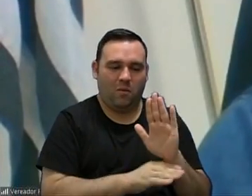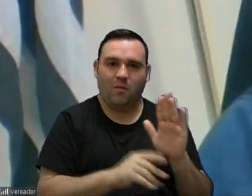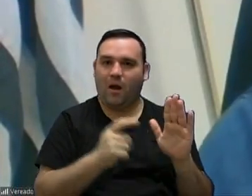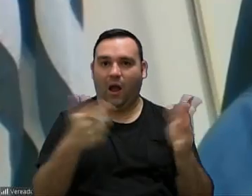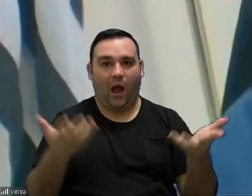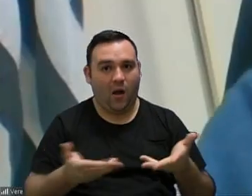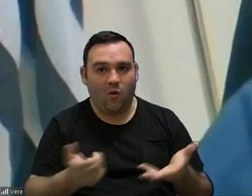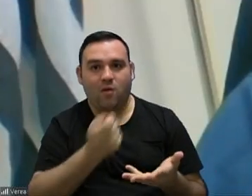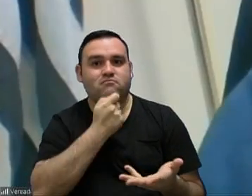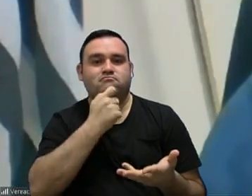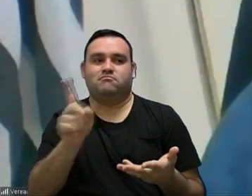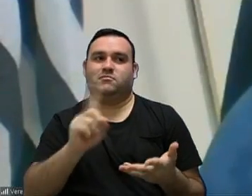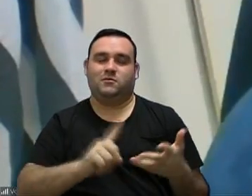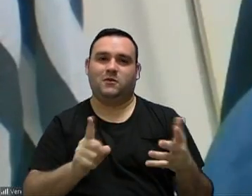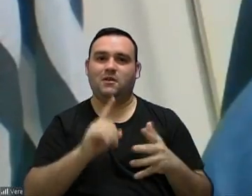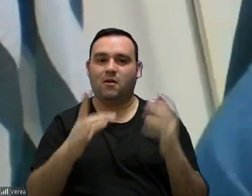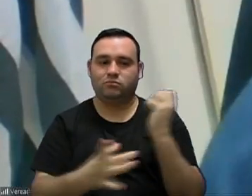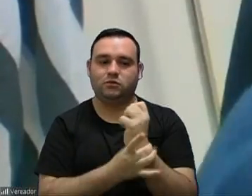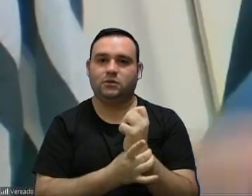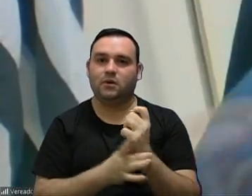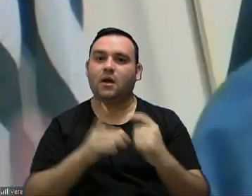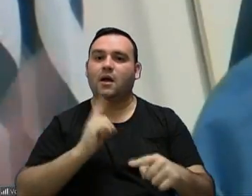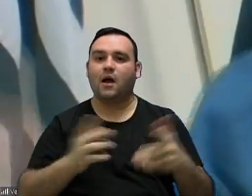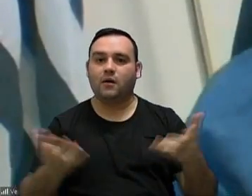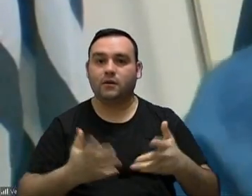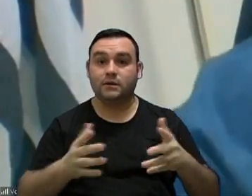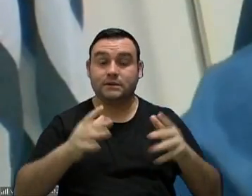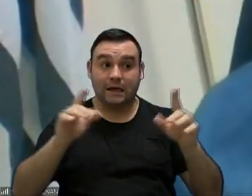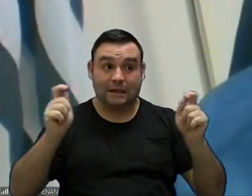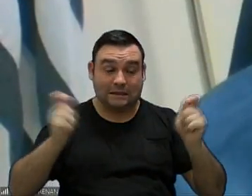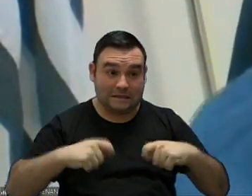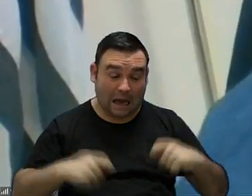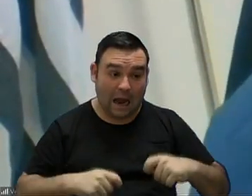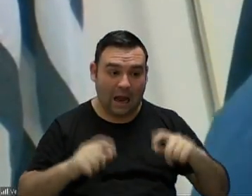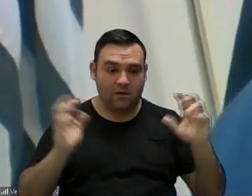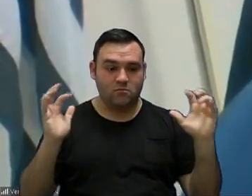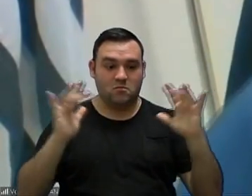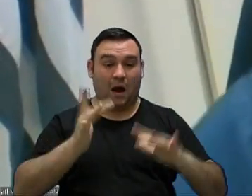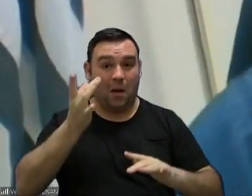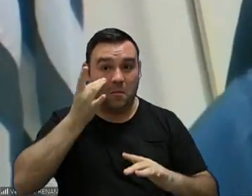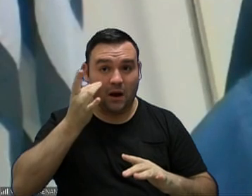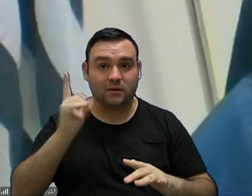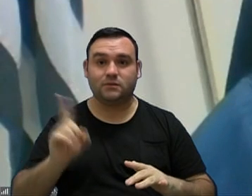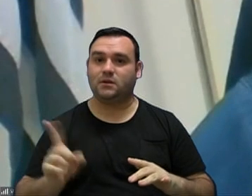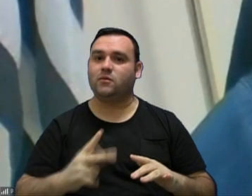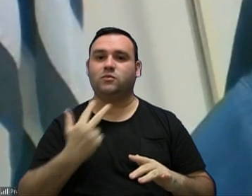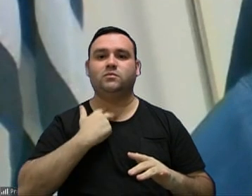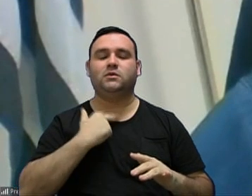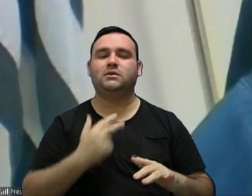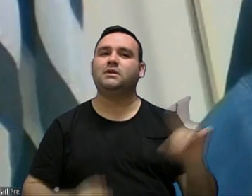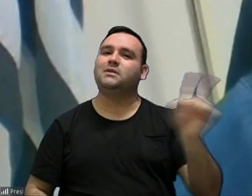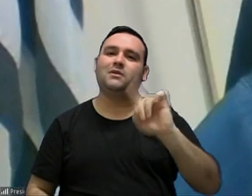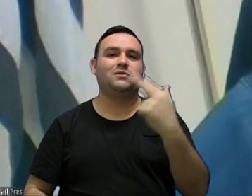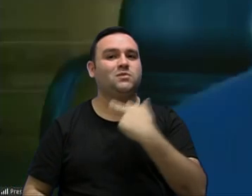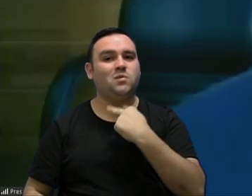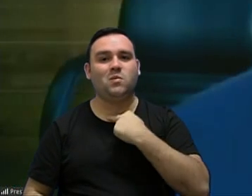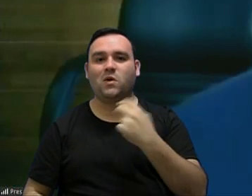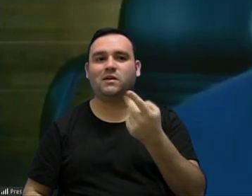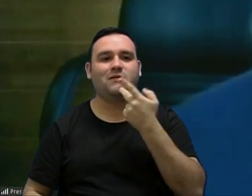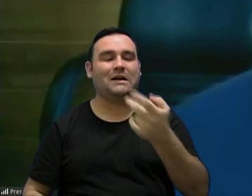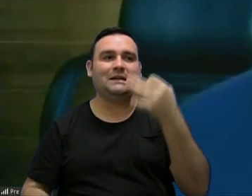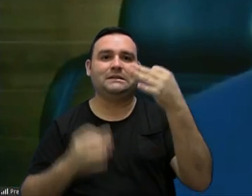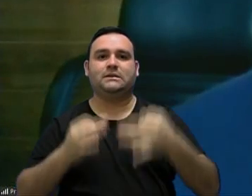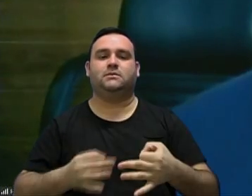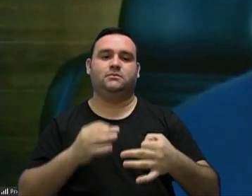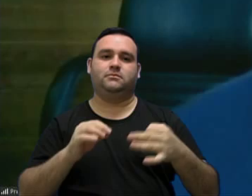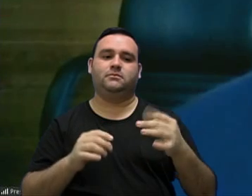previdenciária municipal, da previdência municipal, enquanto não tiver condições sanitárias para fazermos uma sessão. Não podemos dar para o senhor essa